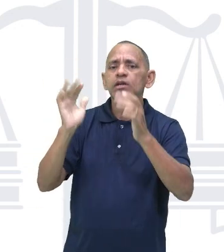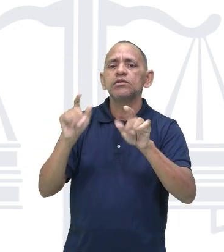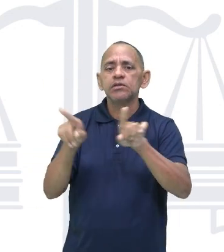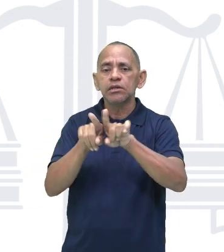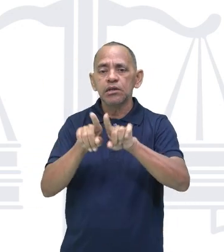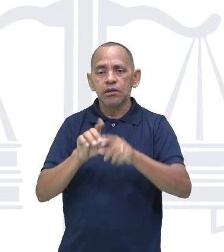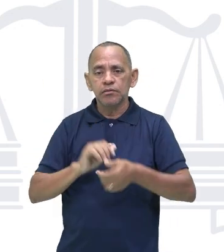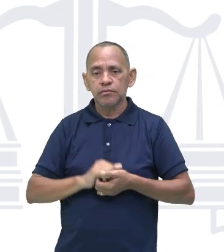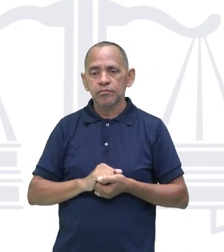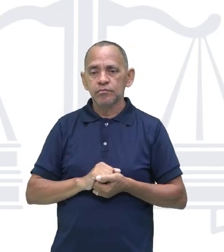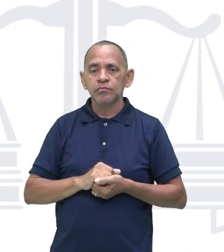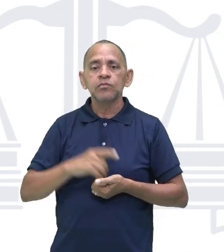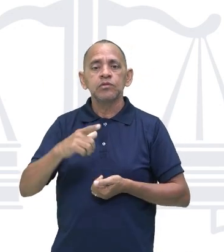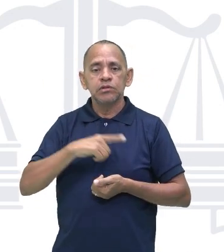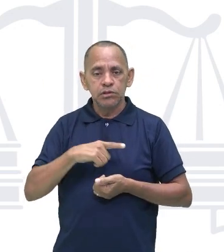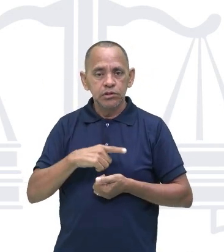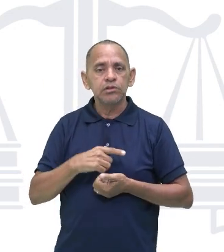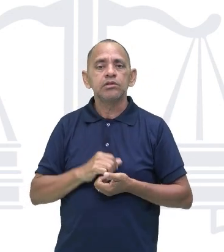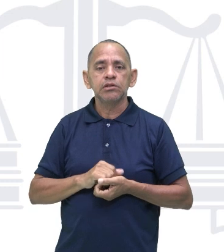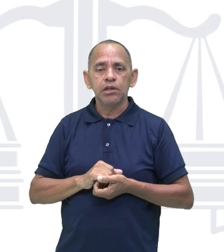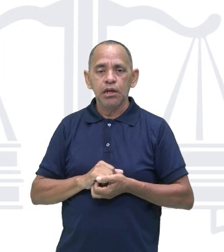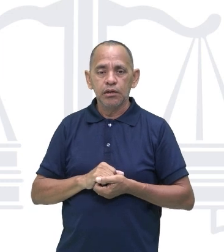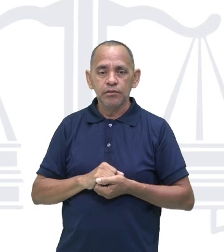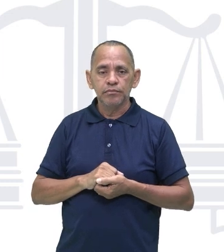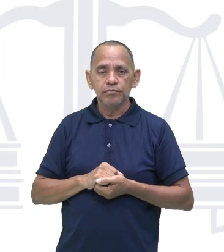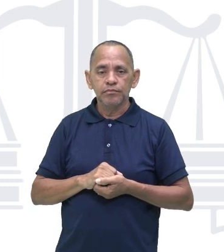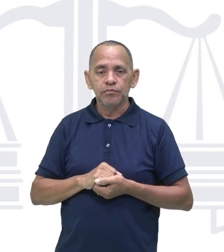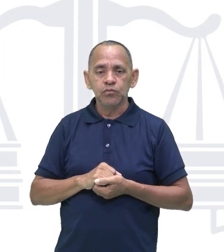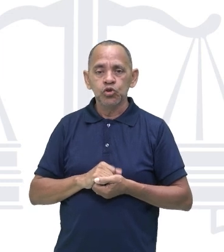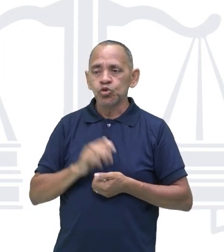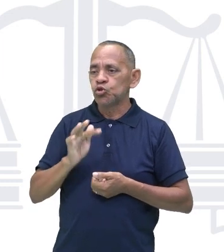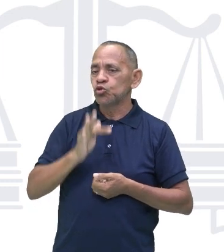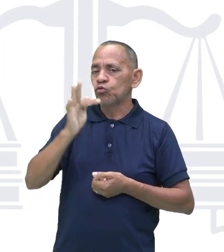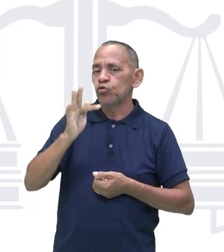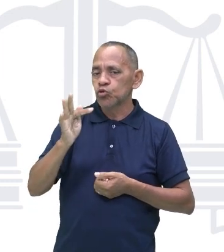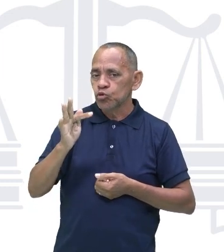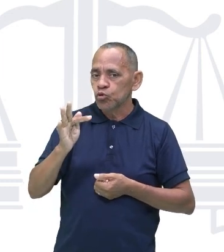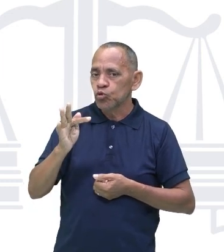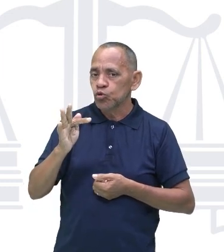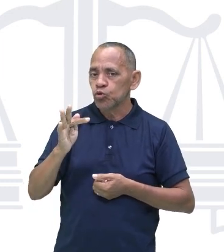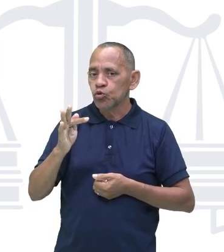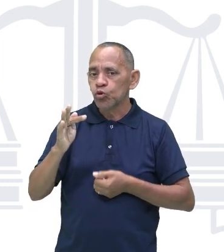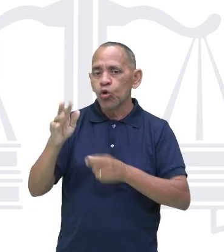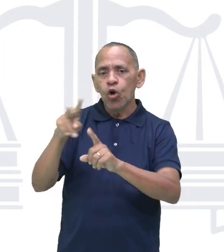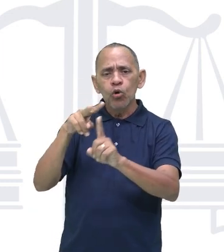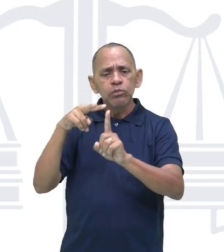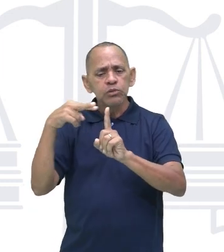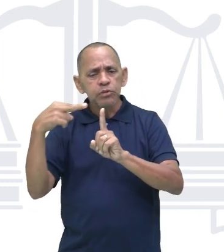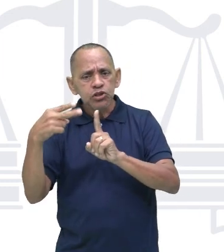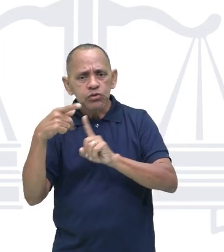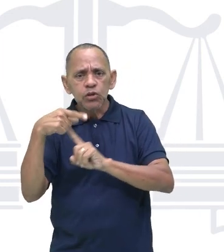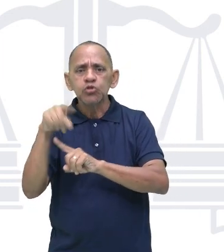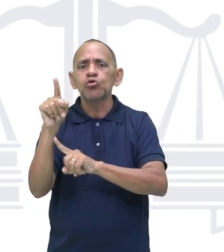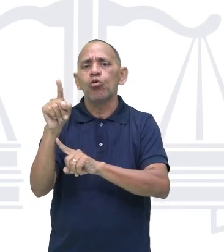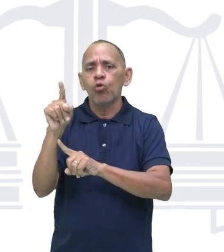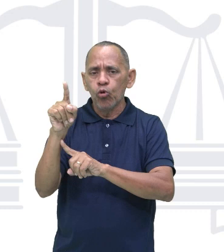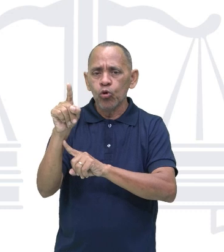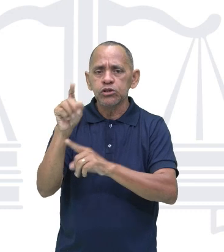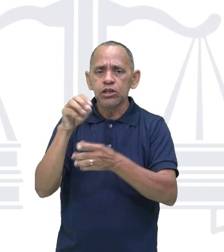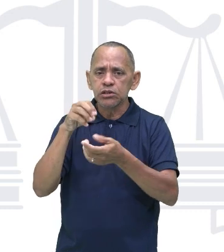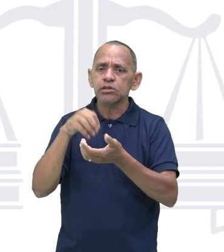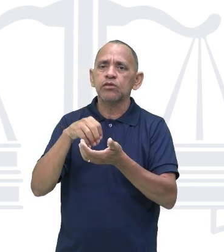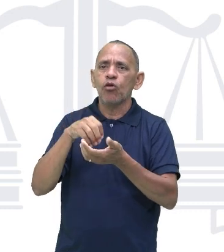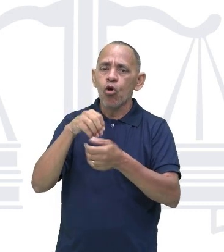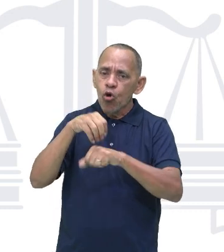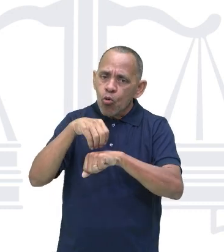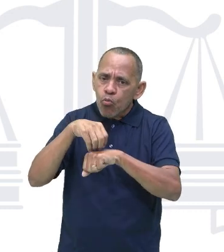muitas perspectivas para o futuro, né? E essas perspectivas elas vão nos dá uma resposta